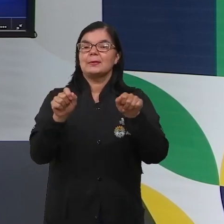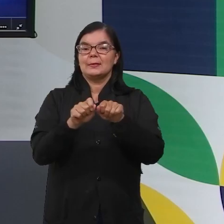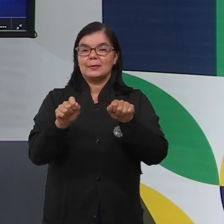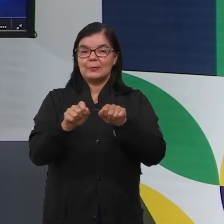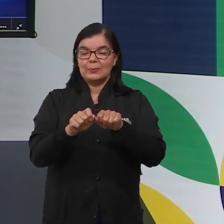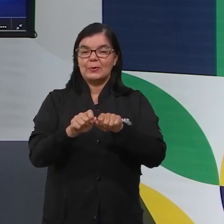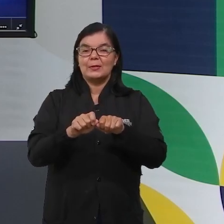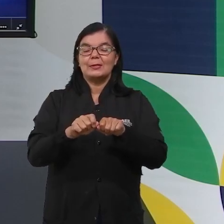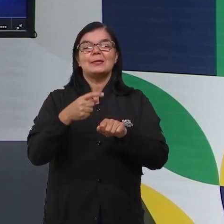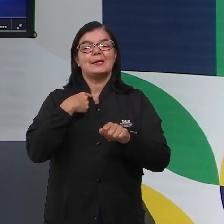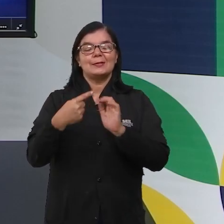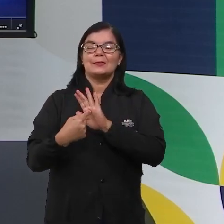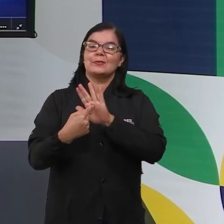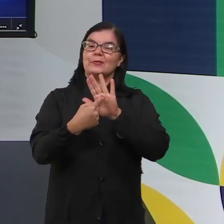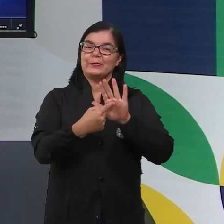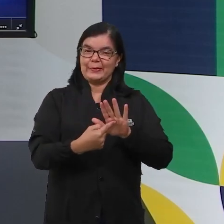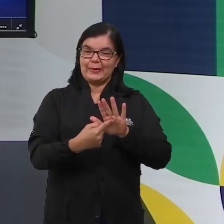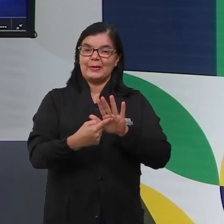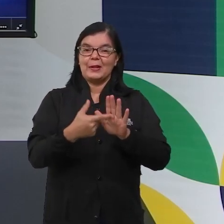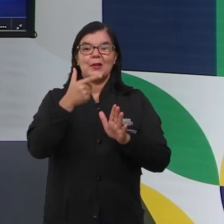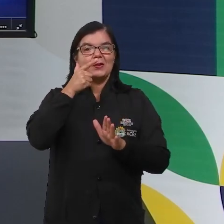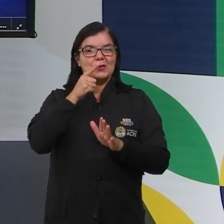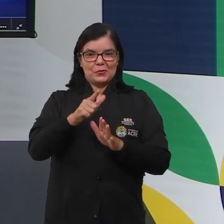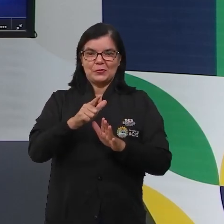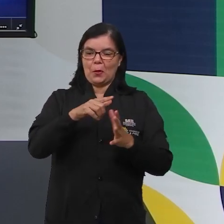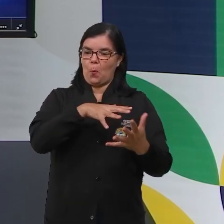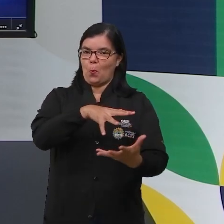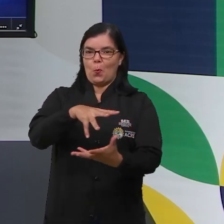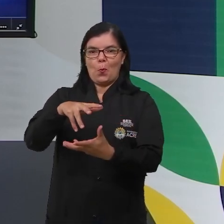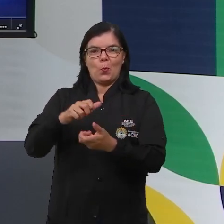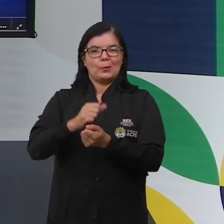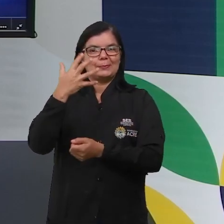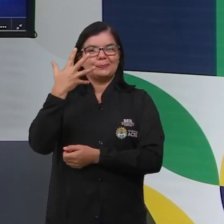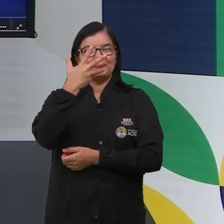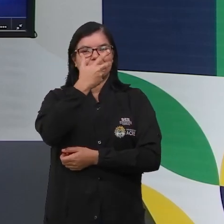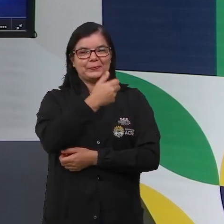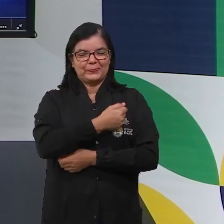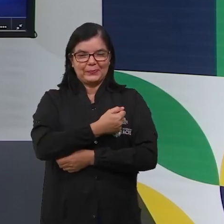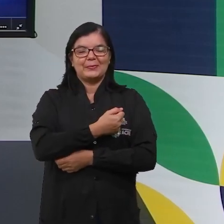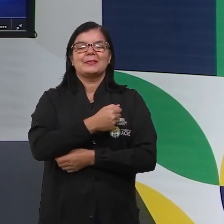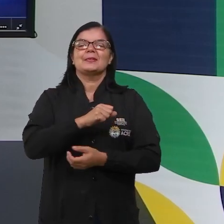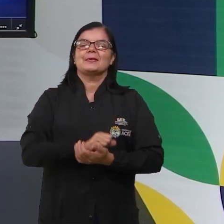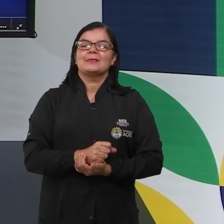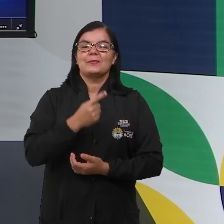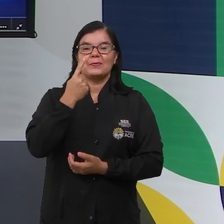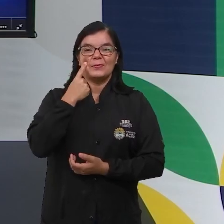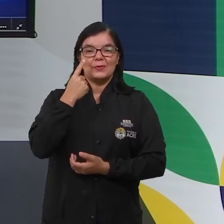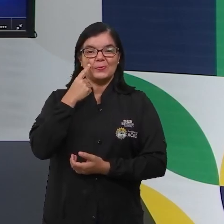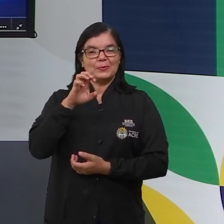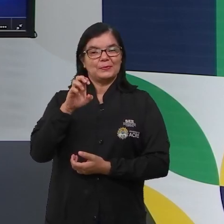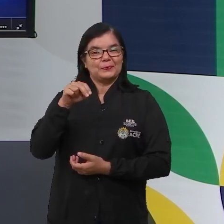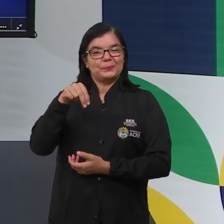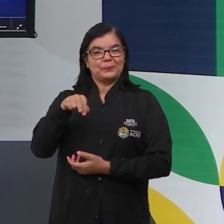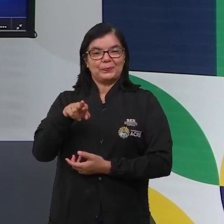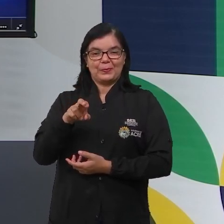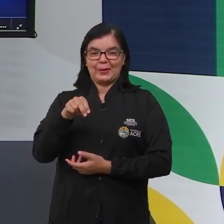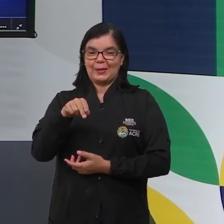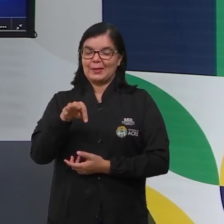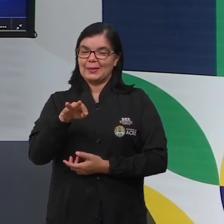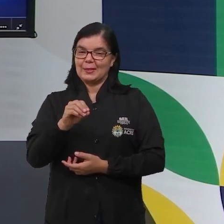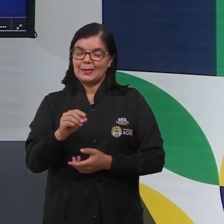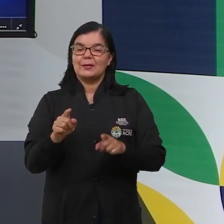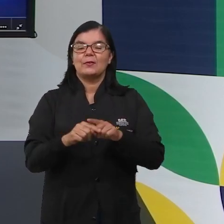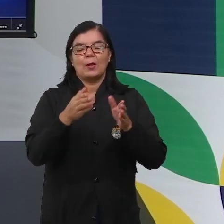fazer essa sua exposição ganhar mundo, viu? Ficar linda. Vamos aqui com as obras de Ernesto Neto,